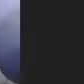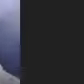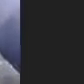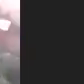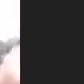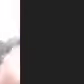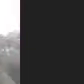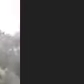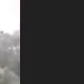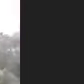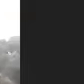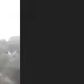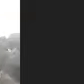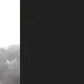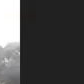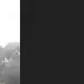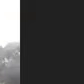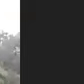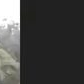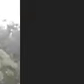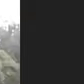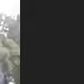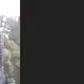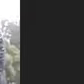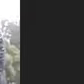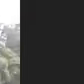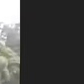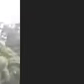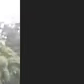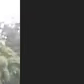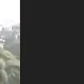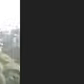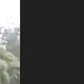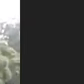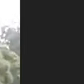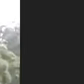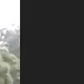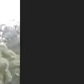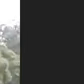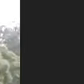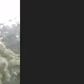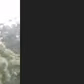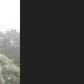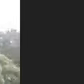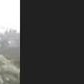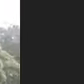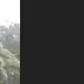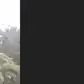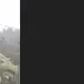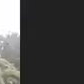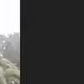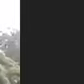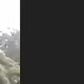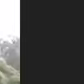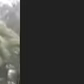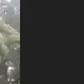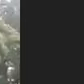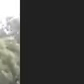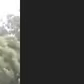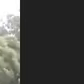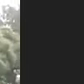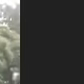no dia, a última terça-feira, foi um dia muito complicado, né? Foi bem complicado. Como é que foi? Como é que a empresa avisou?